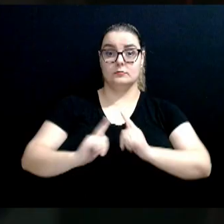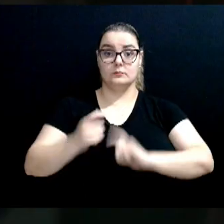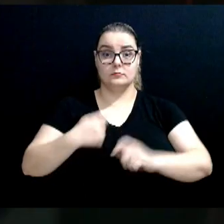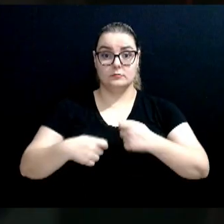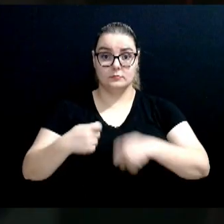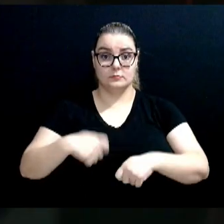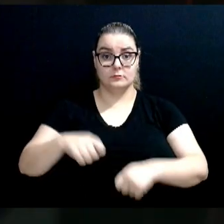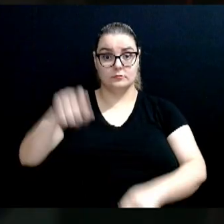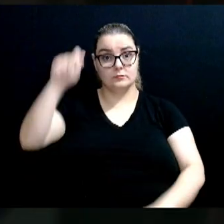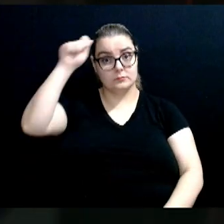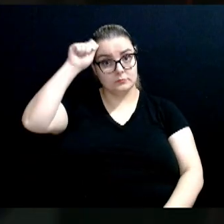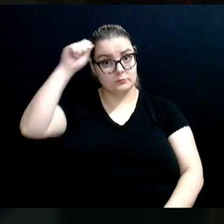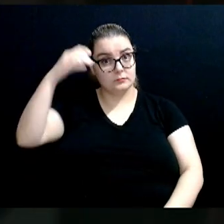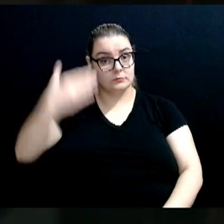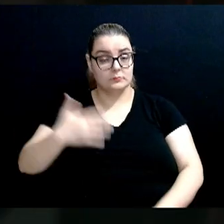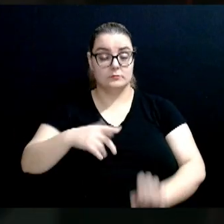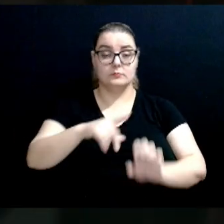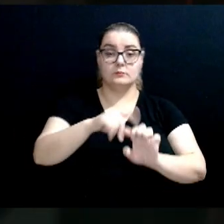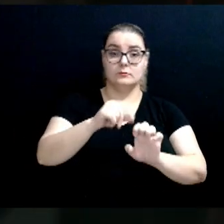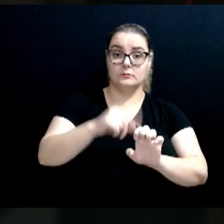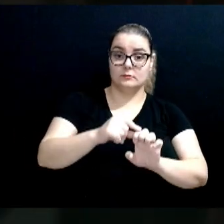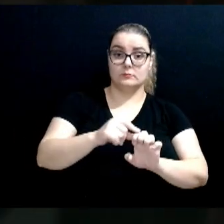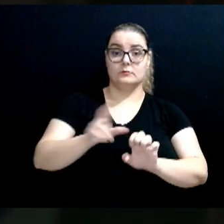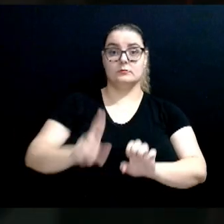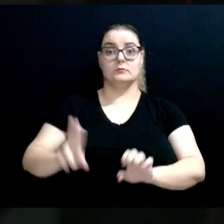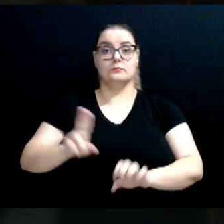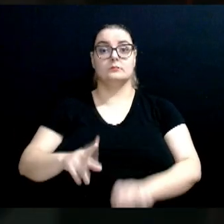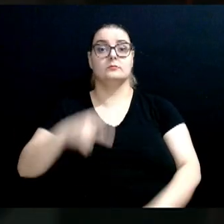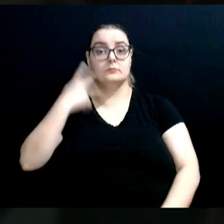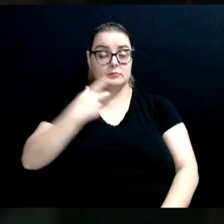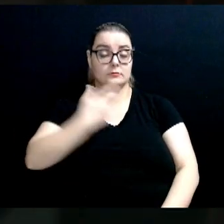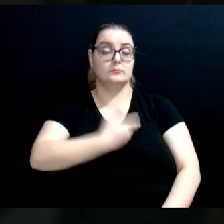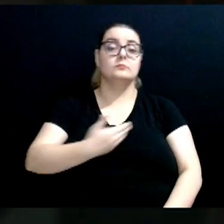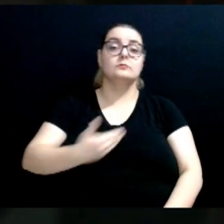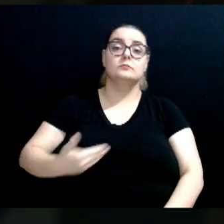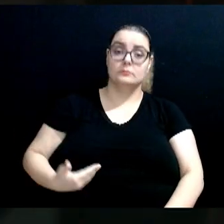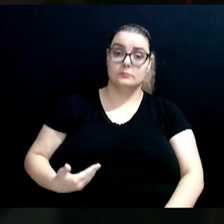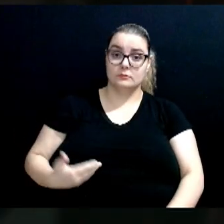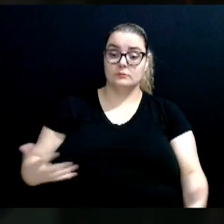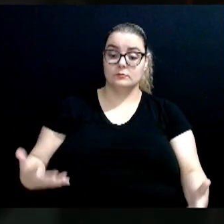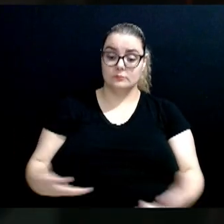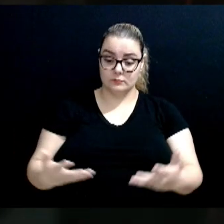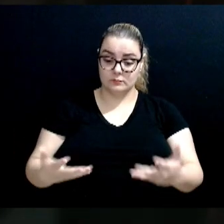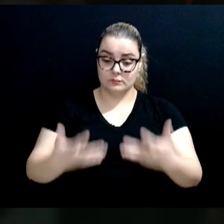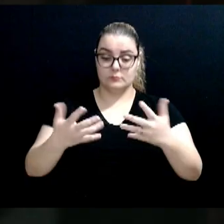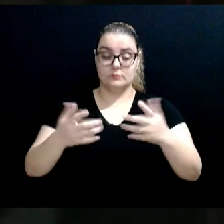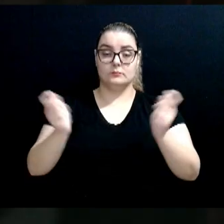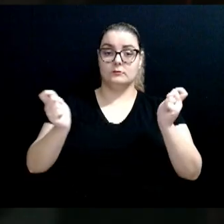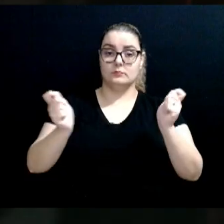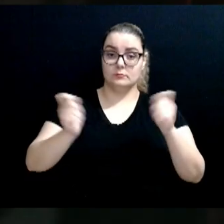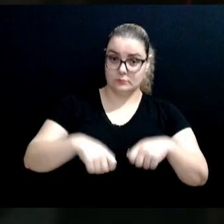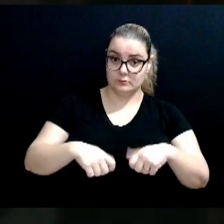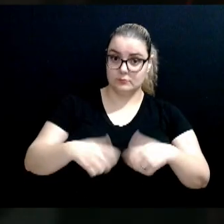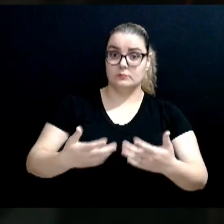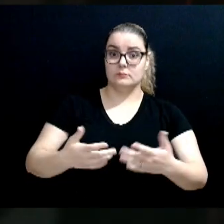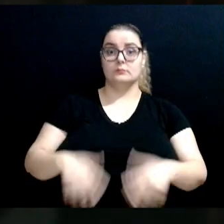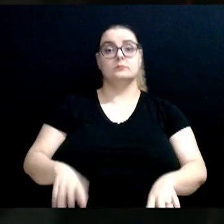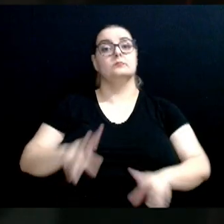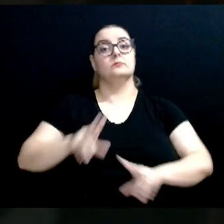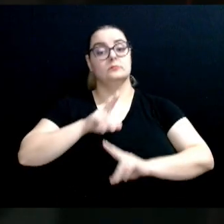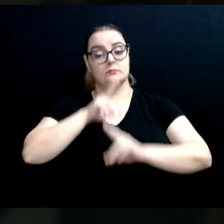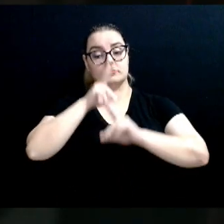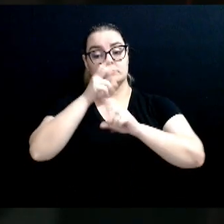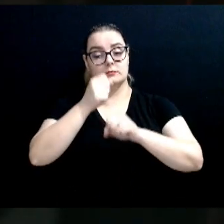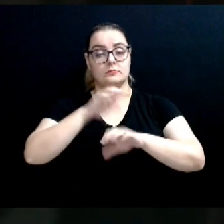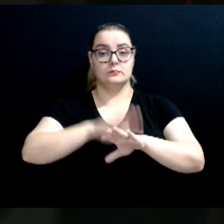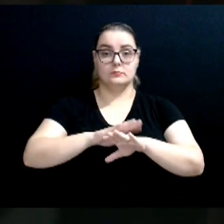afroempreendedores por meio de implementação de políticas públicas de incentivo, capacitação e fortalecimento da atividade